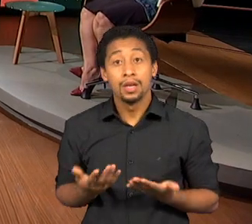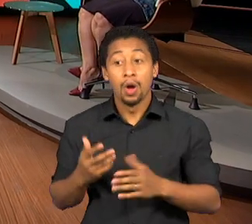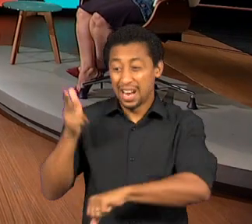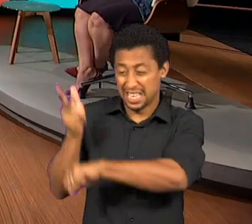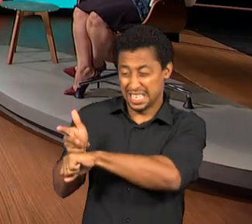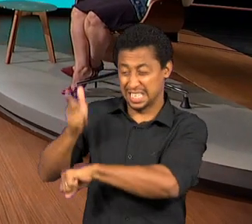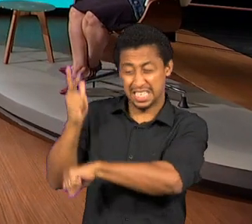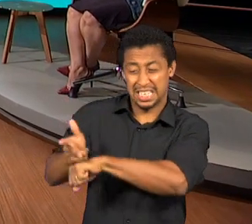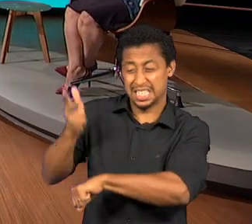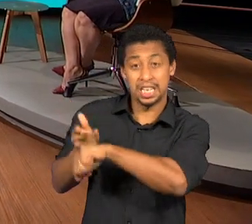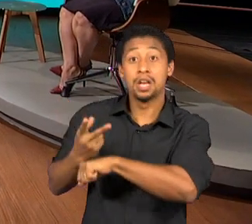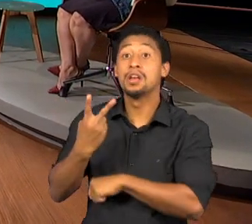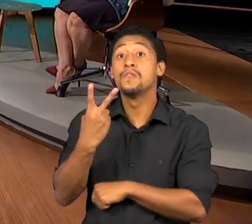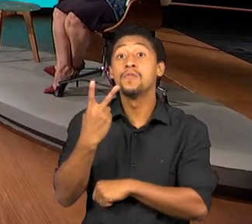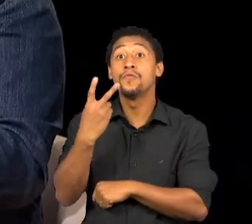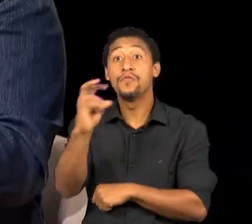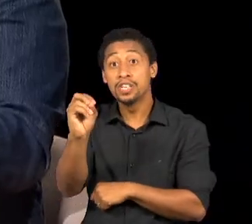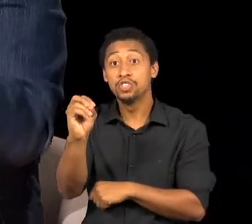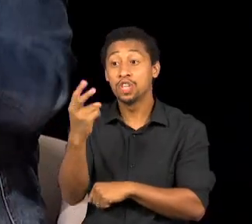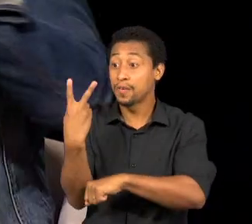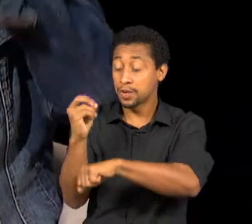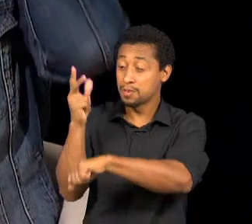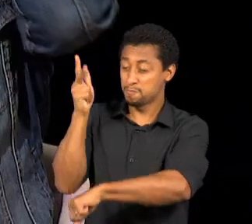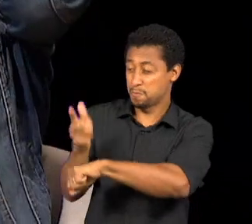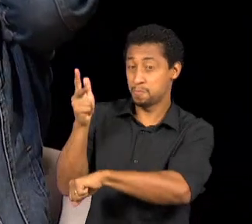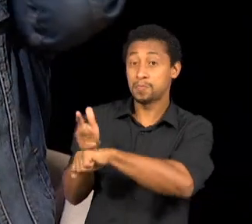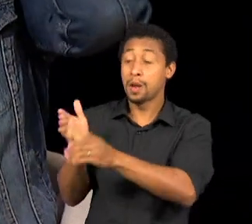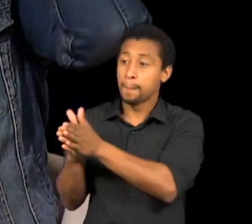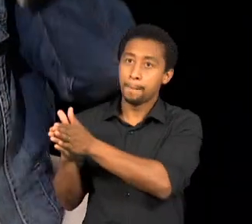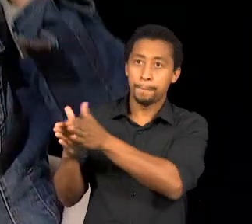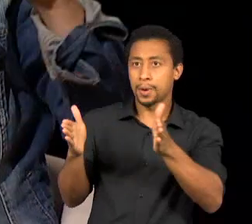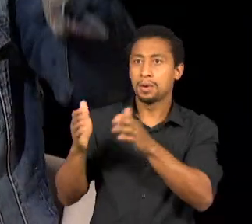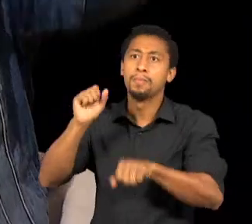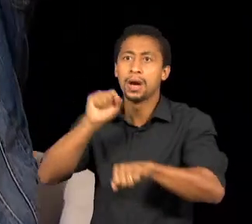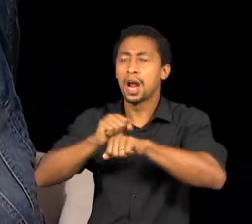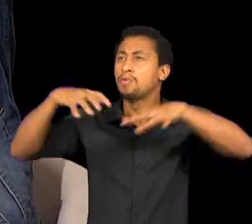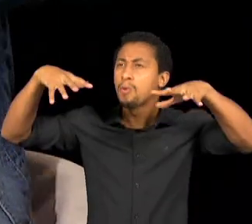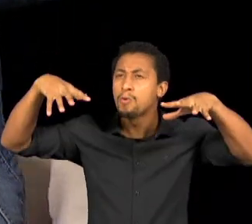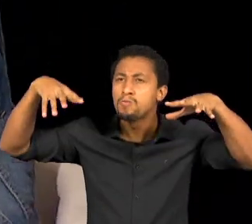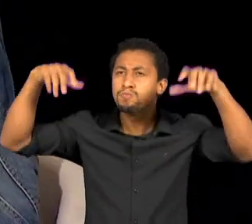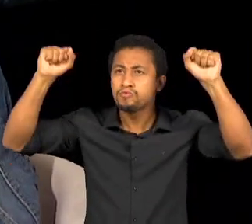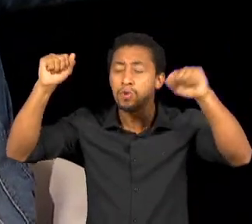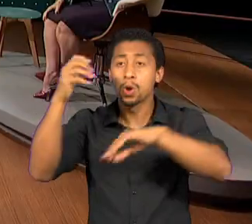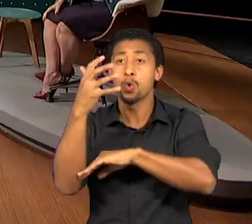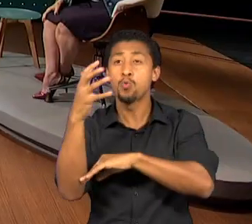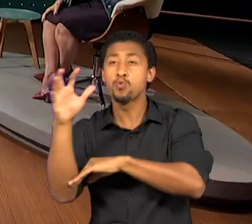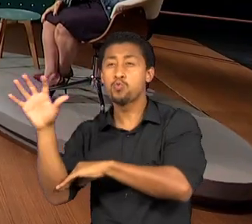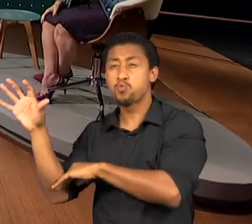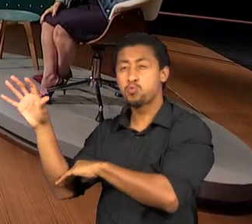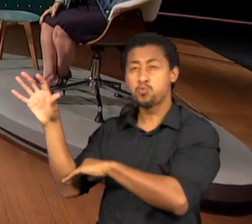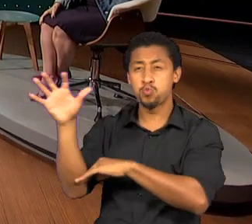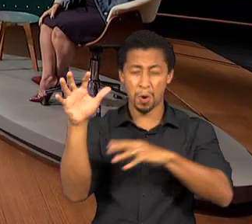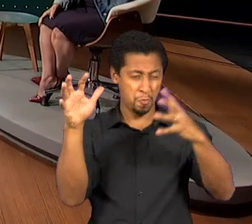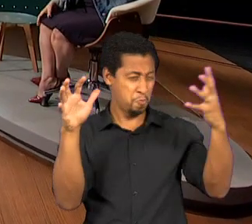cenas. Entre uma cena e outra, parava tudo, apagavam as luzes e ligavam ventiladores